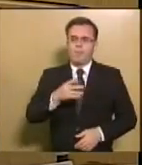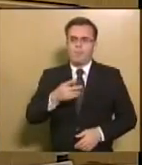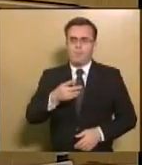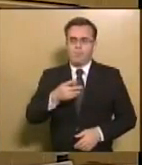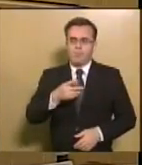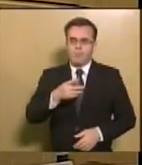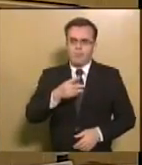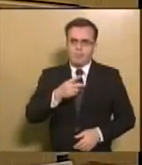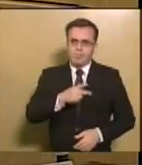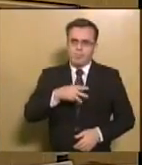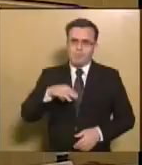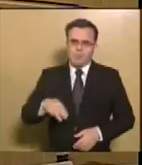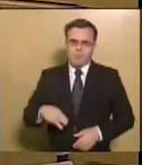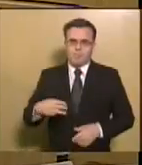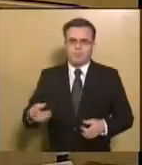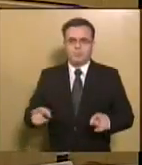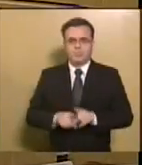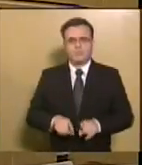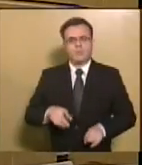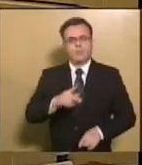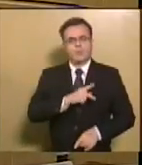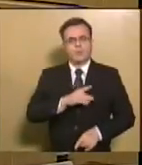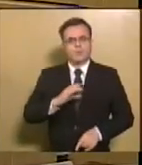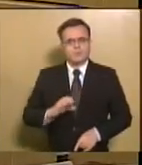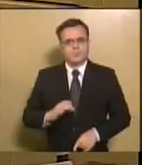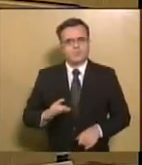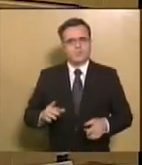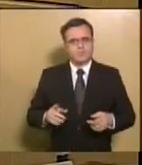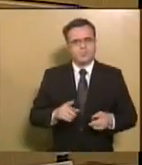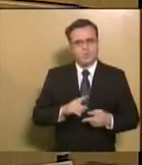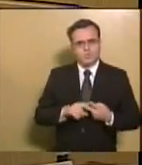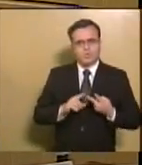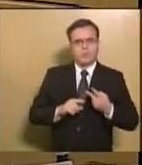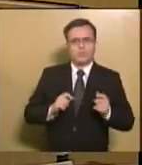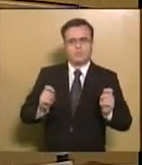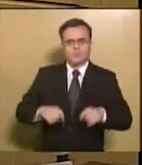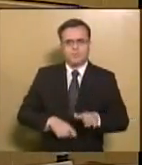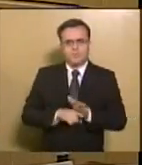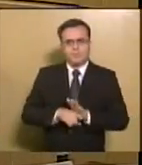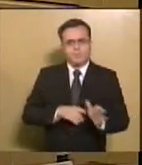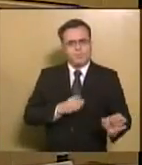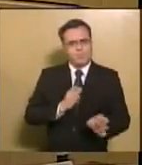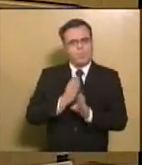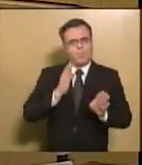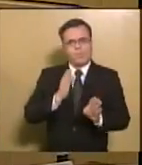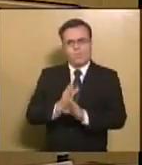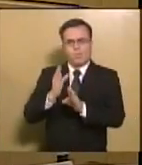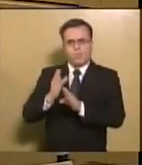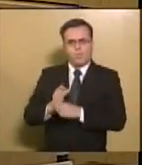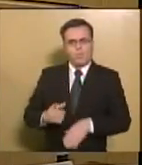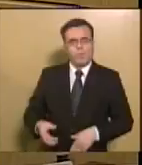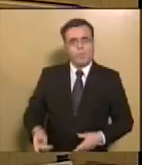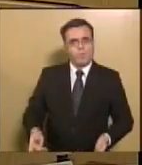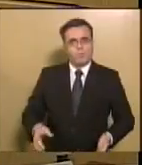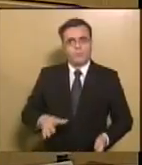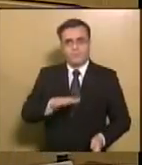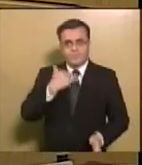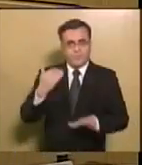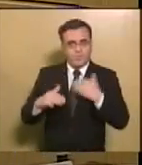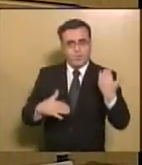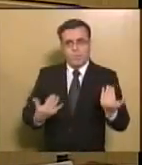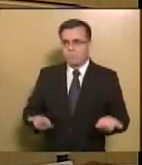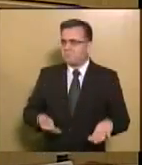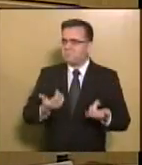falou, também precisamos que a Polícia Civil consiga elucidar os crimes. O número de homicídios que acontecem no estado de Sergipe, que ficam